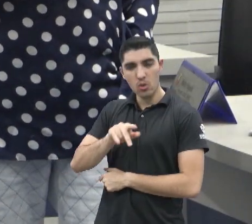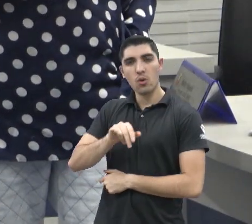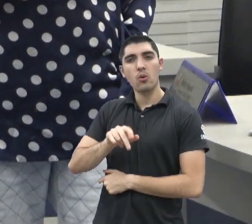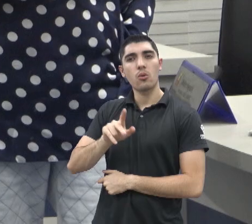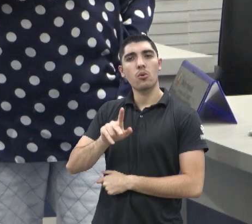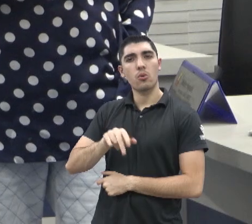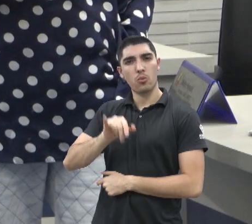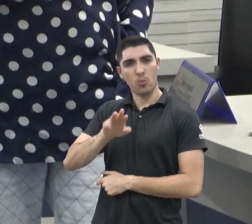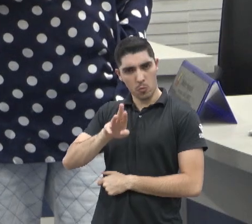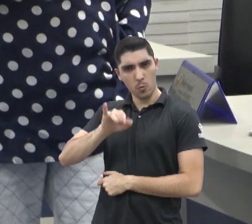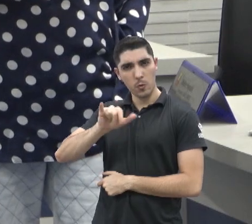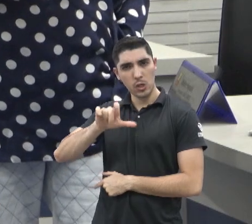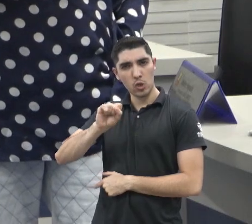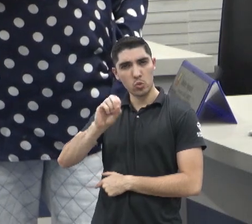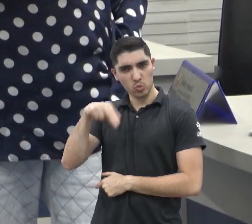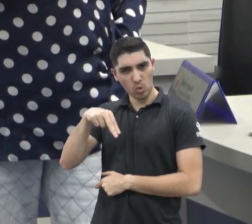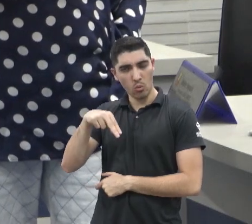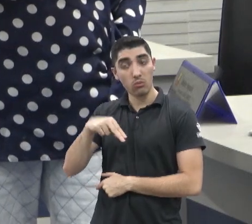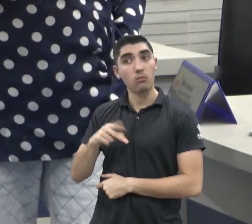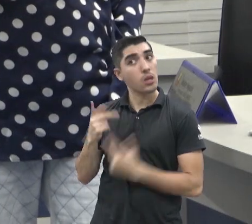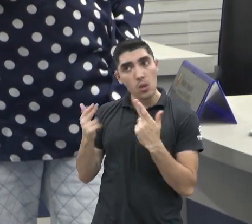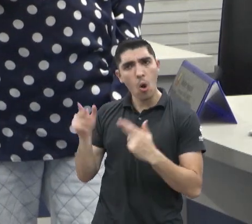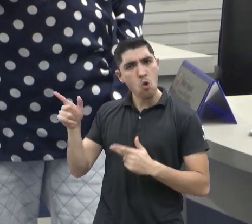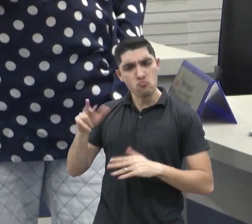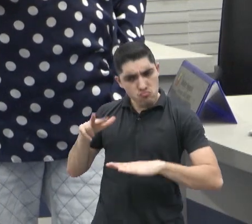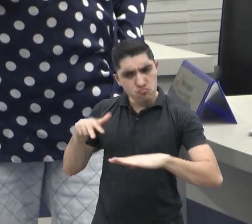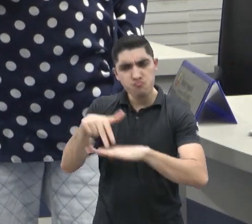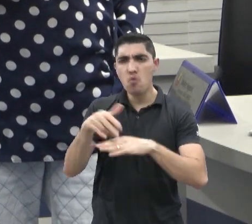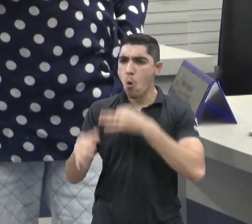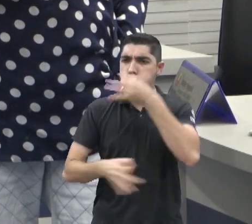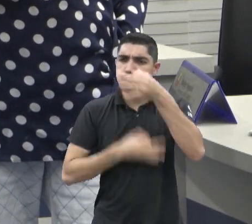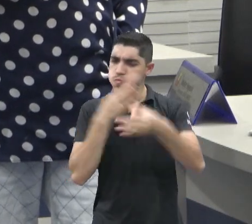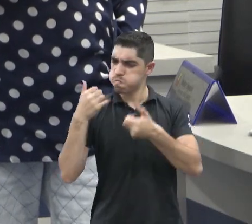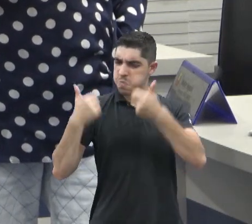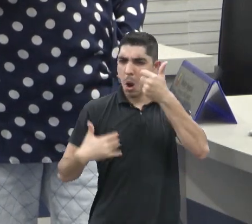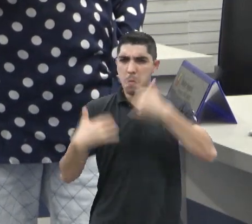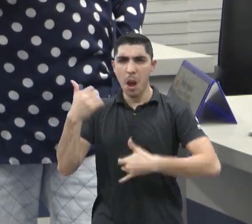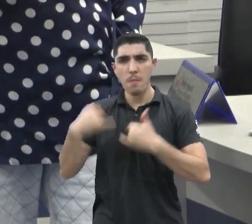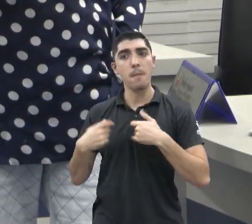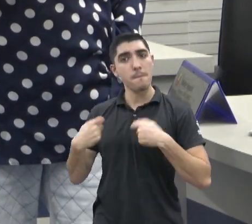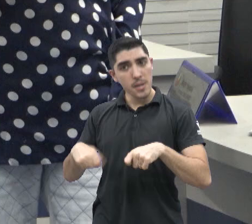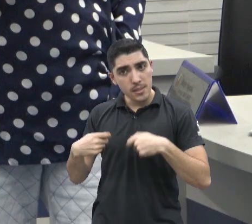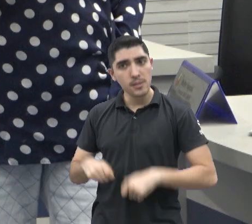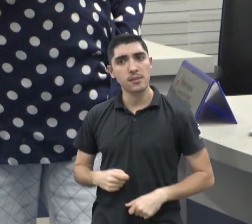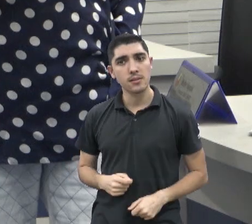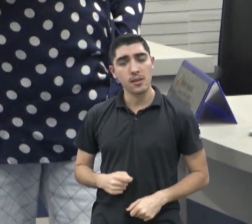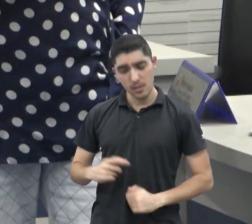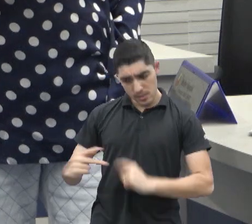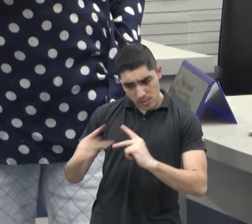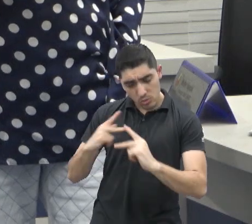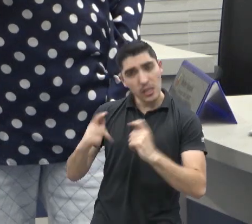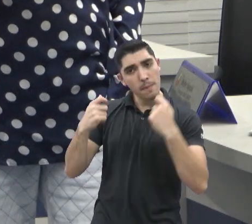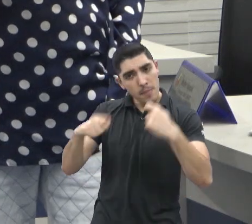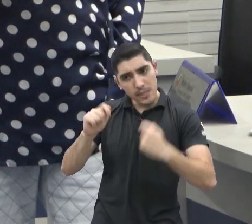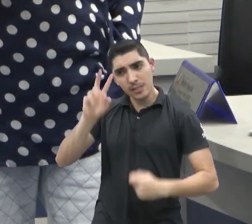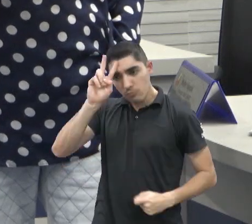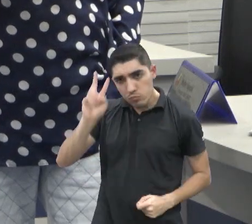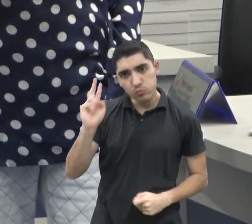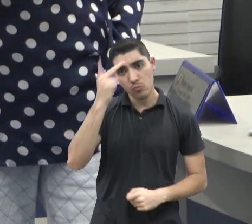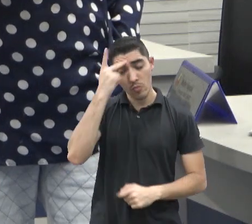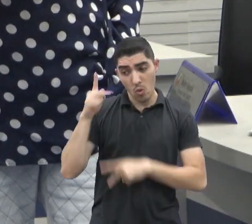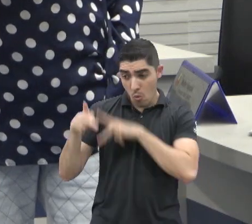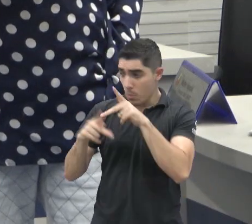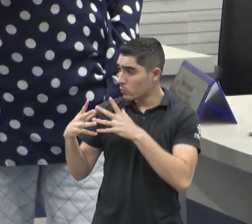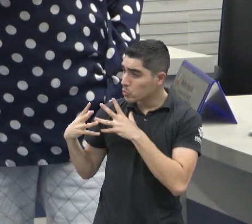se debruçando em cima dos acordos que iam por vir para 2025. Então, essa cidade precisa ser revista pela população